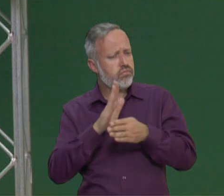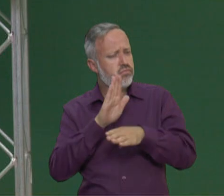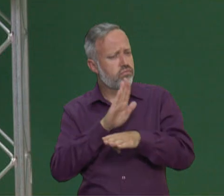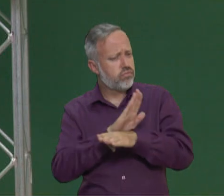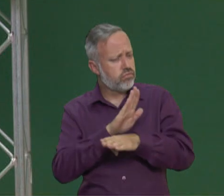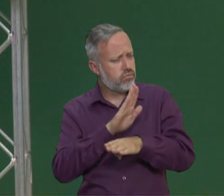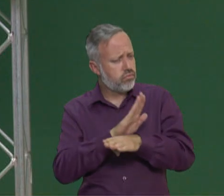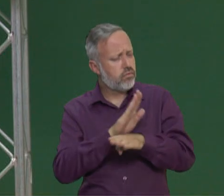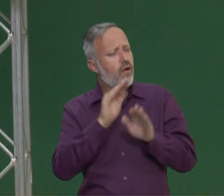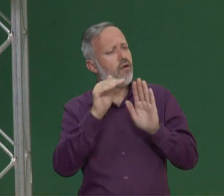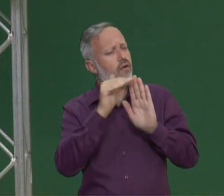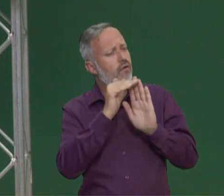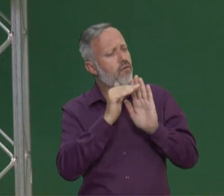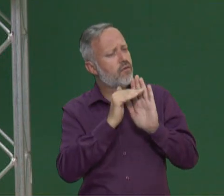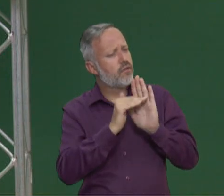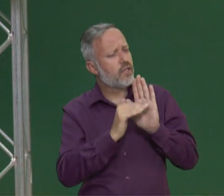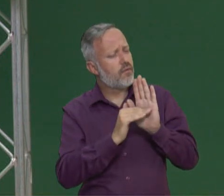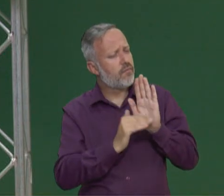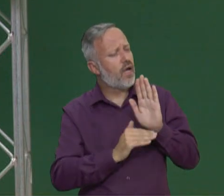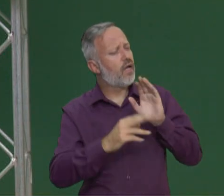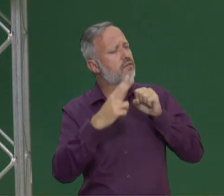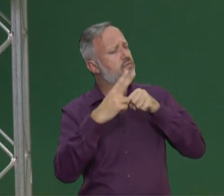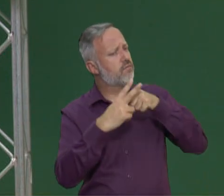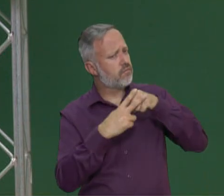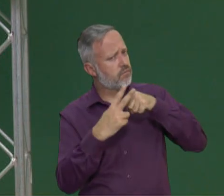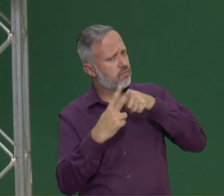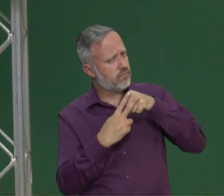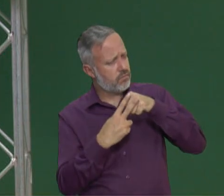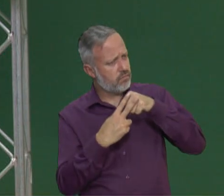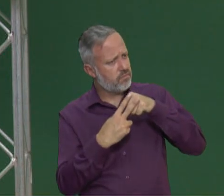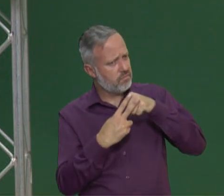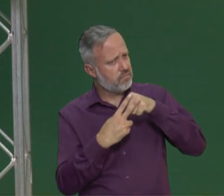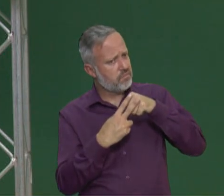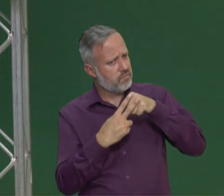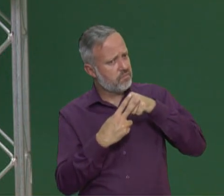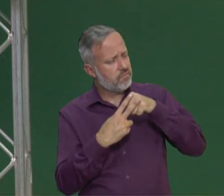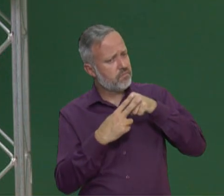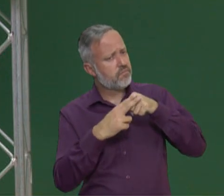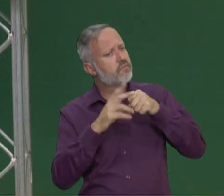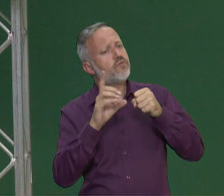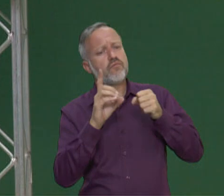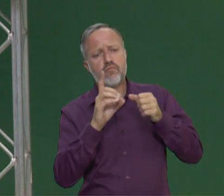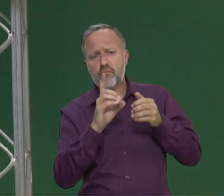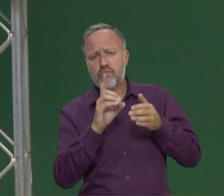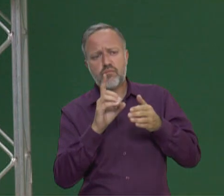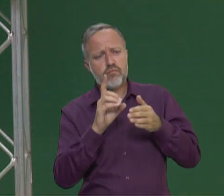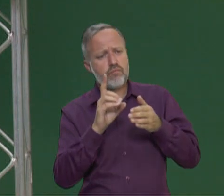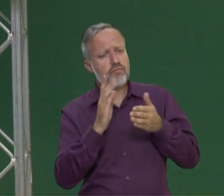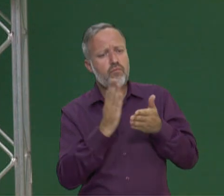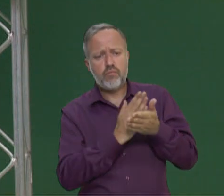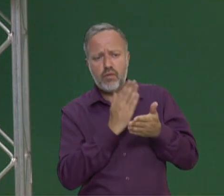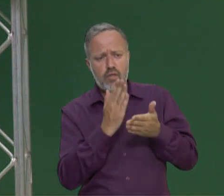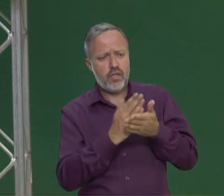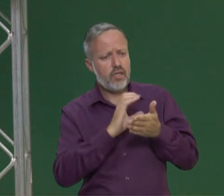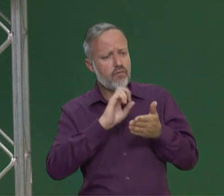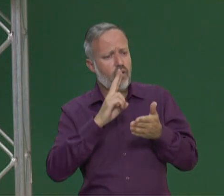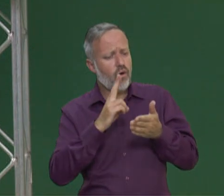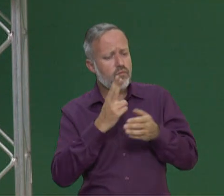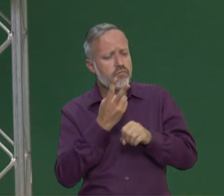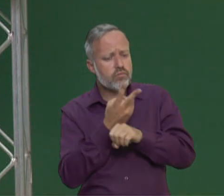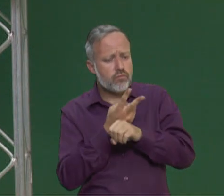uma tabela de verbos irregulares. Pode ser de um livro didático ou pode ser de uma busca na